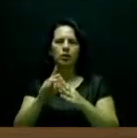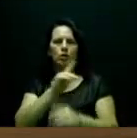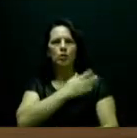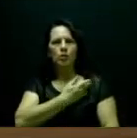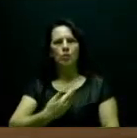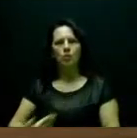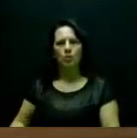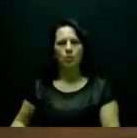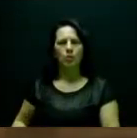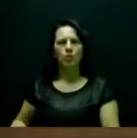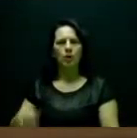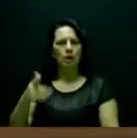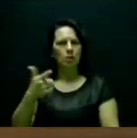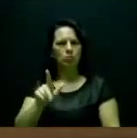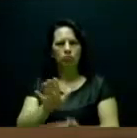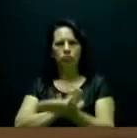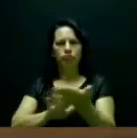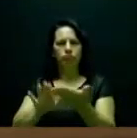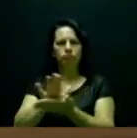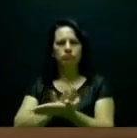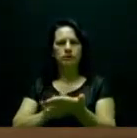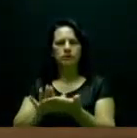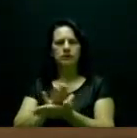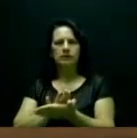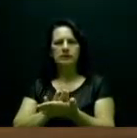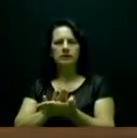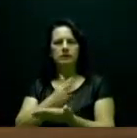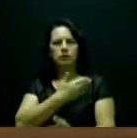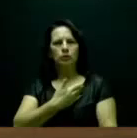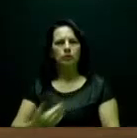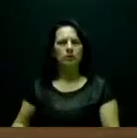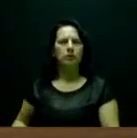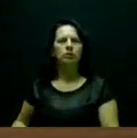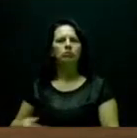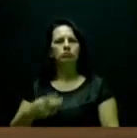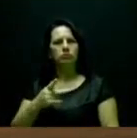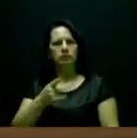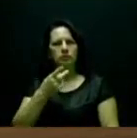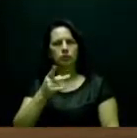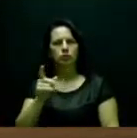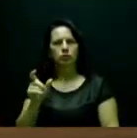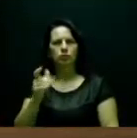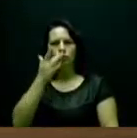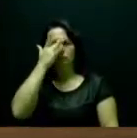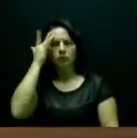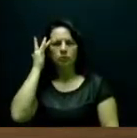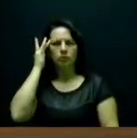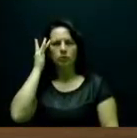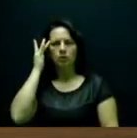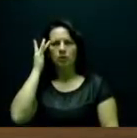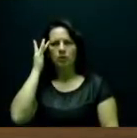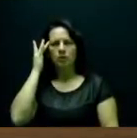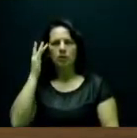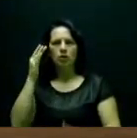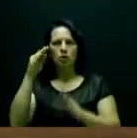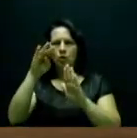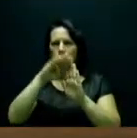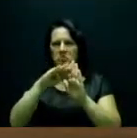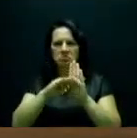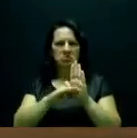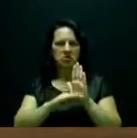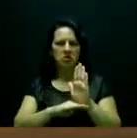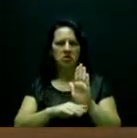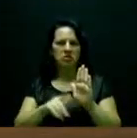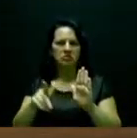governo municipal não fez nada. O governo do estado tem colocado algumas pessoas aí para uns projetos, mas